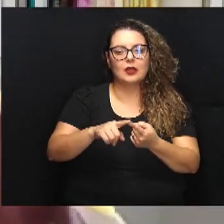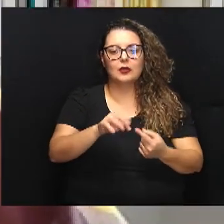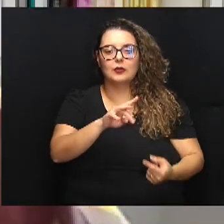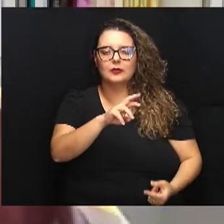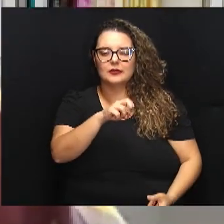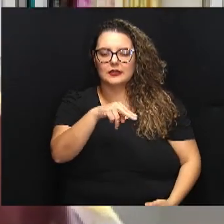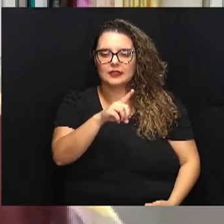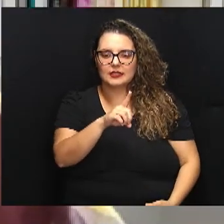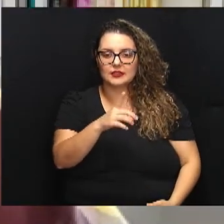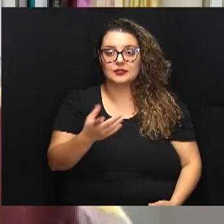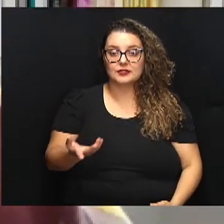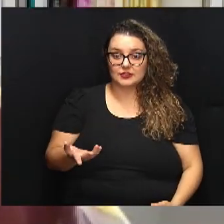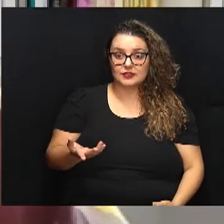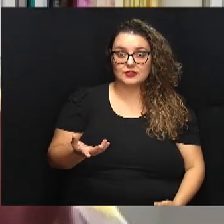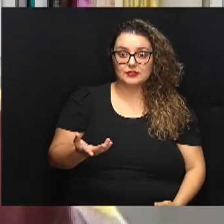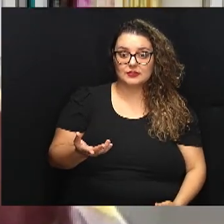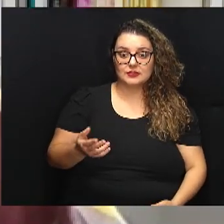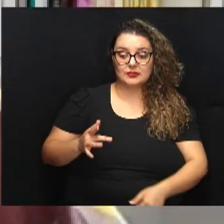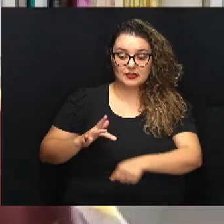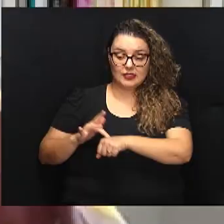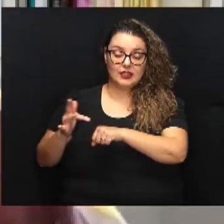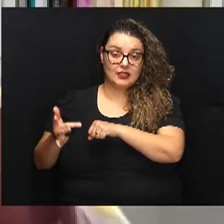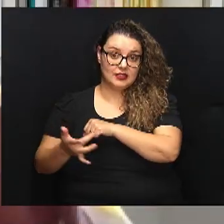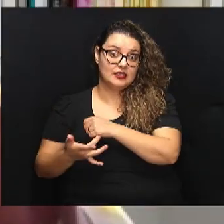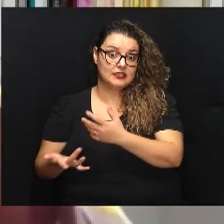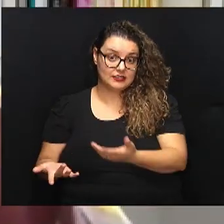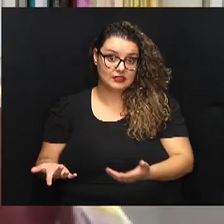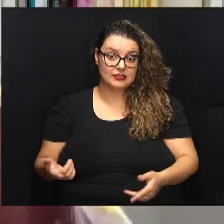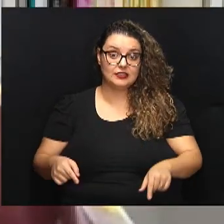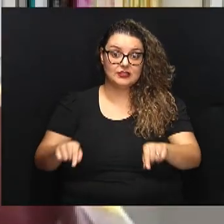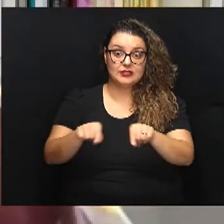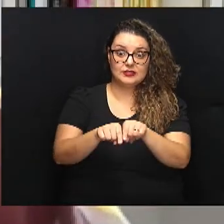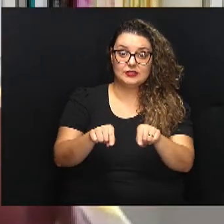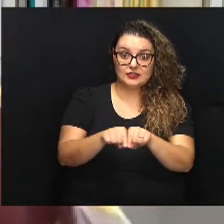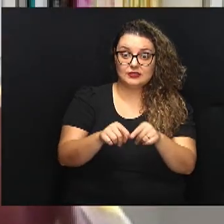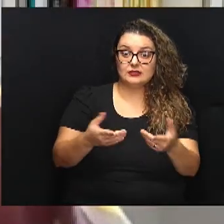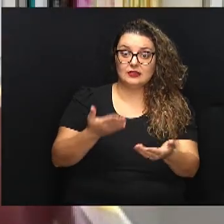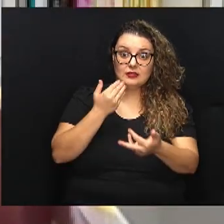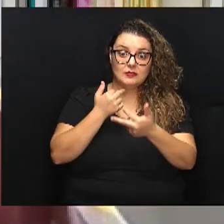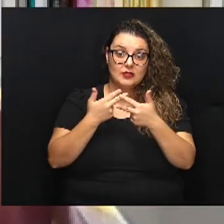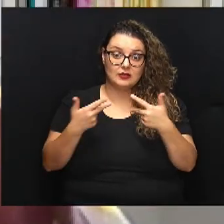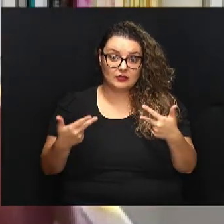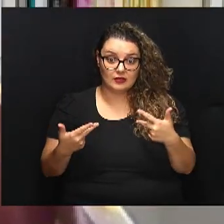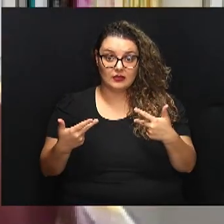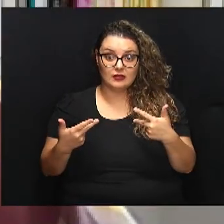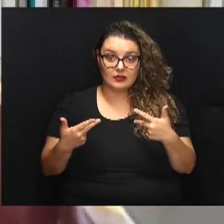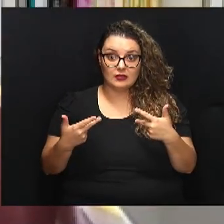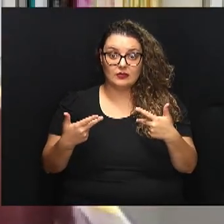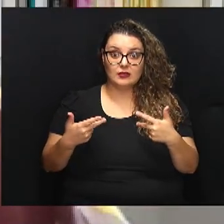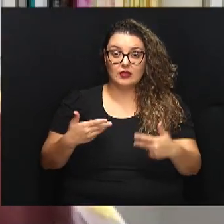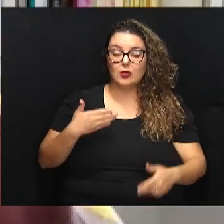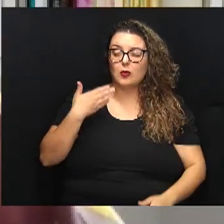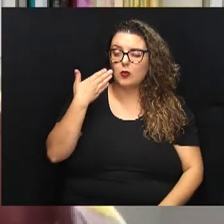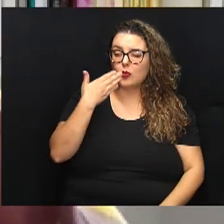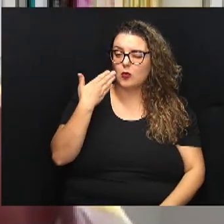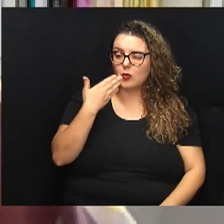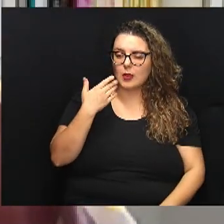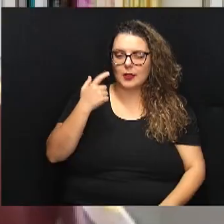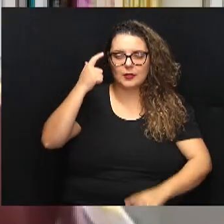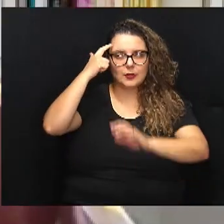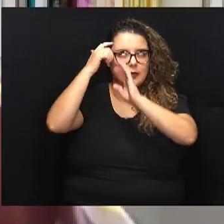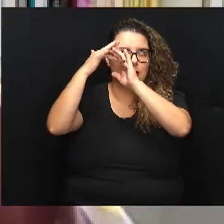gente chama da rede social. É também um alimento carregado de açúcar. Nosso